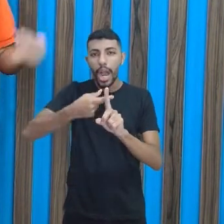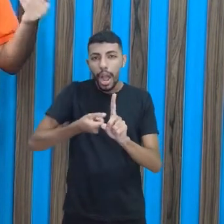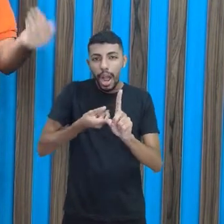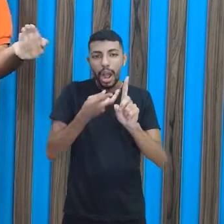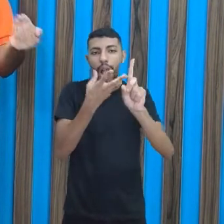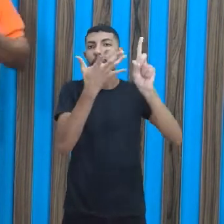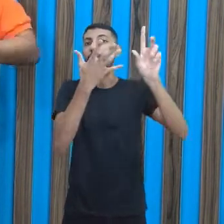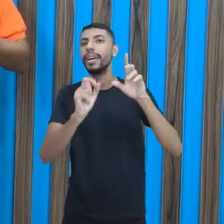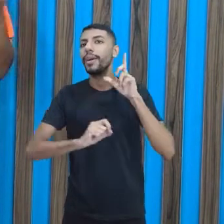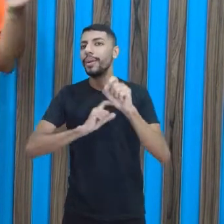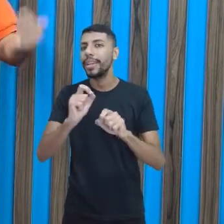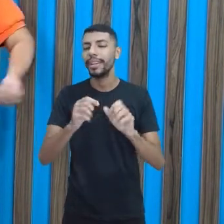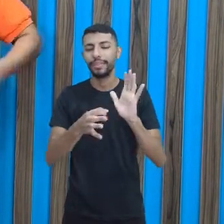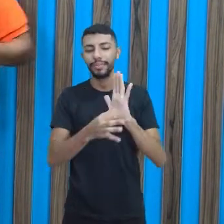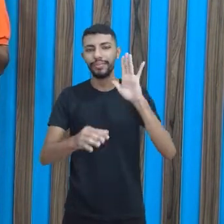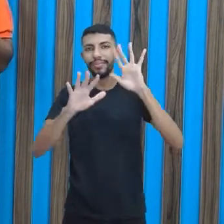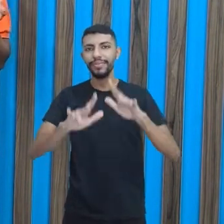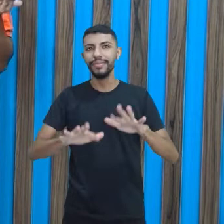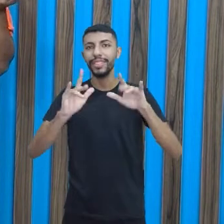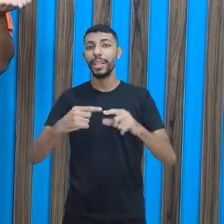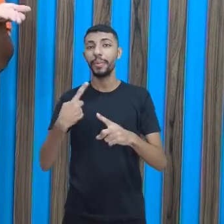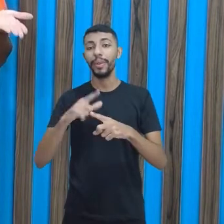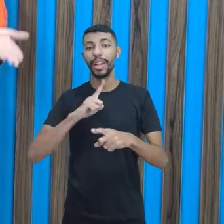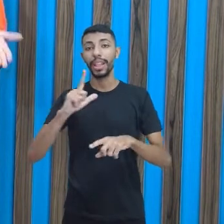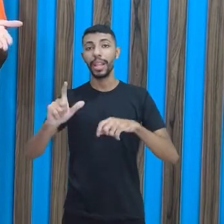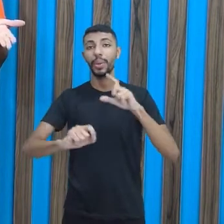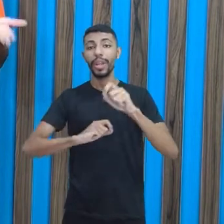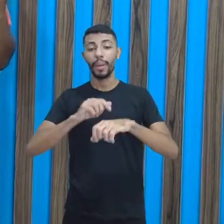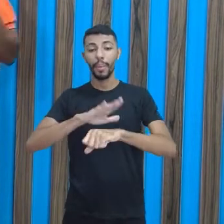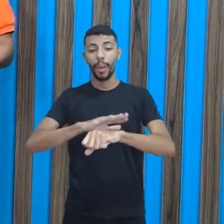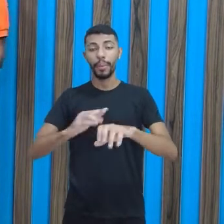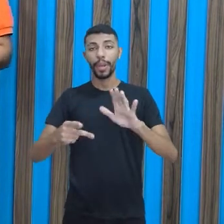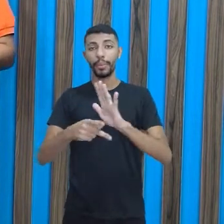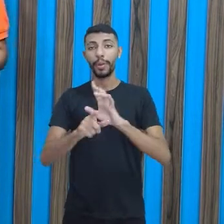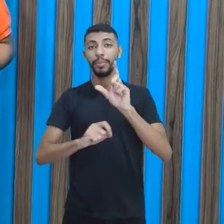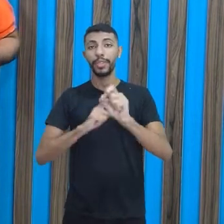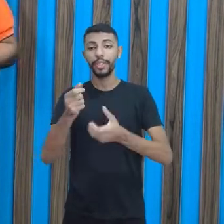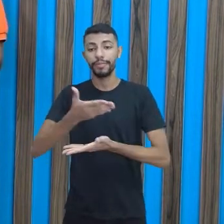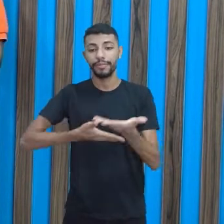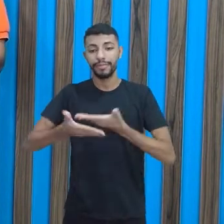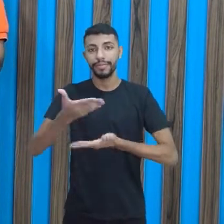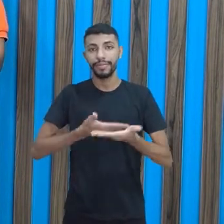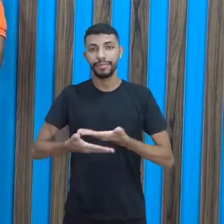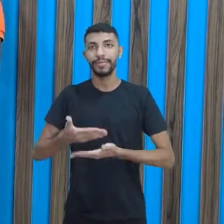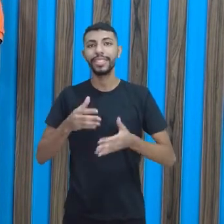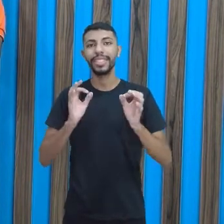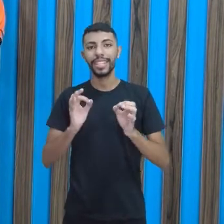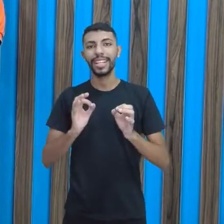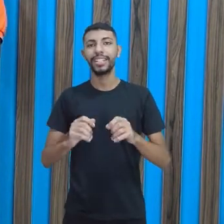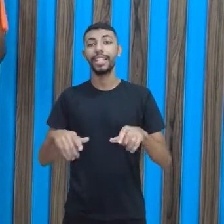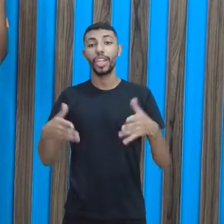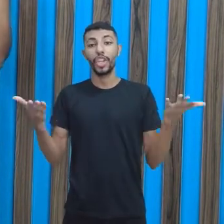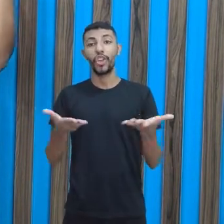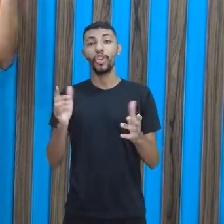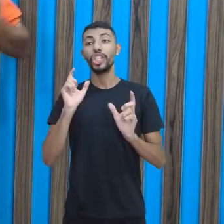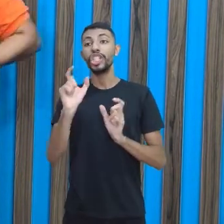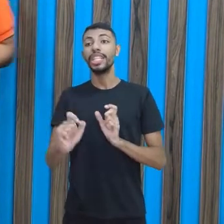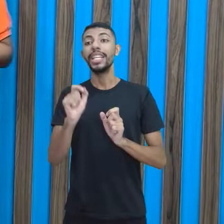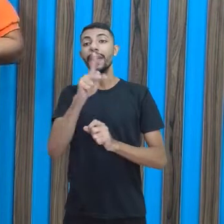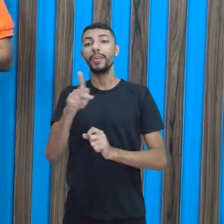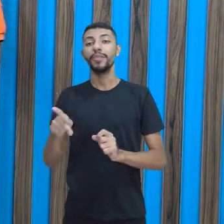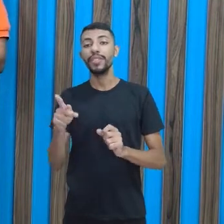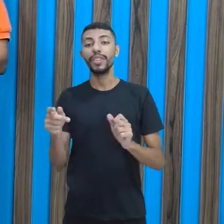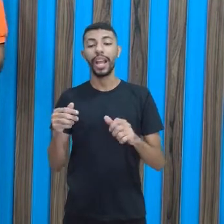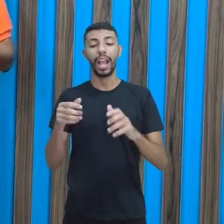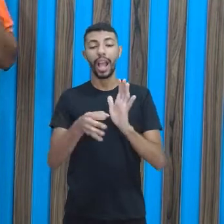E nesse chat a gente tem esse momento de quê? De interação. E hoje quem faz nosso chat é a nossa queridíssima